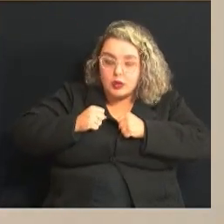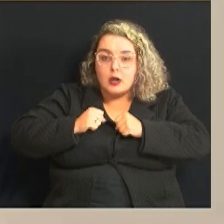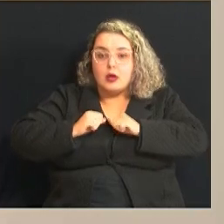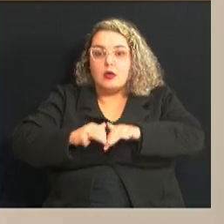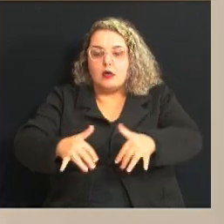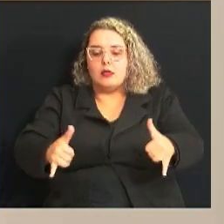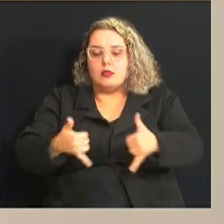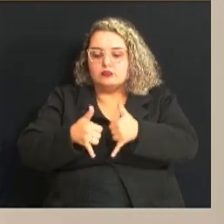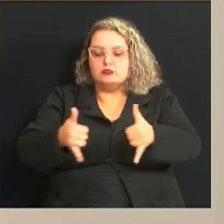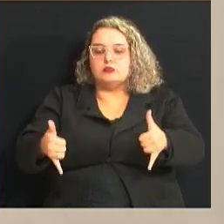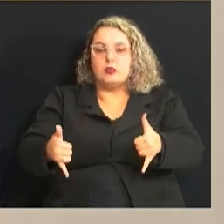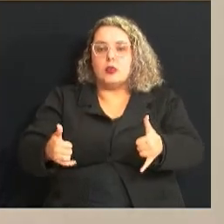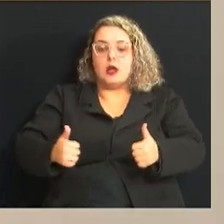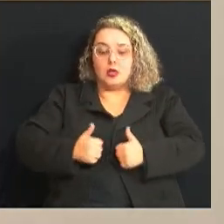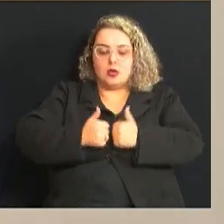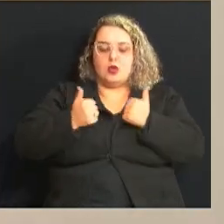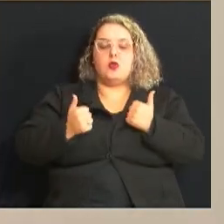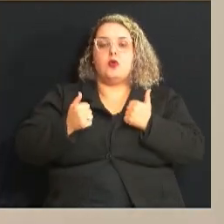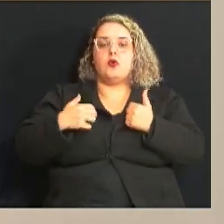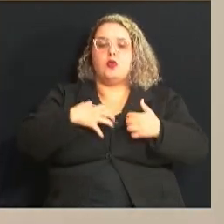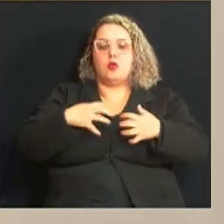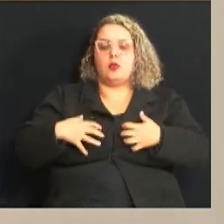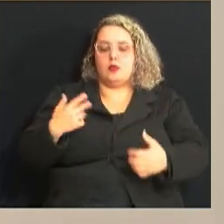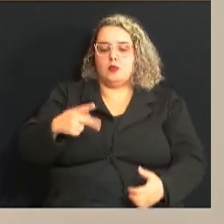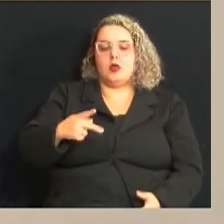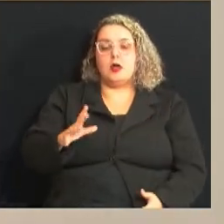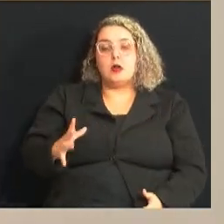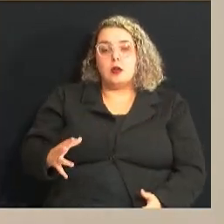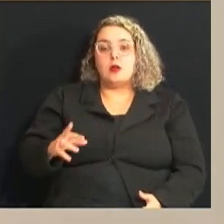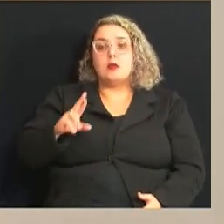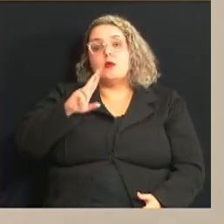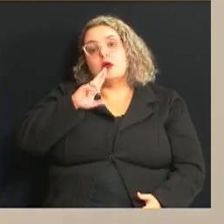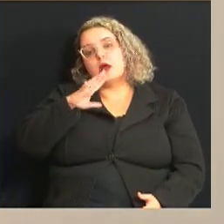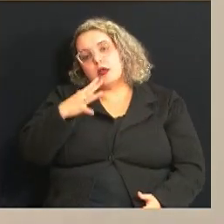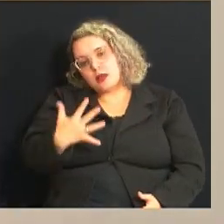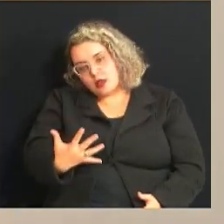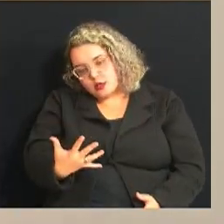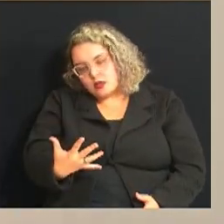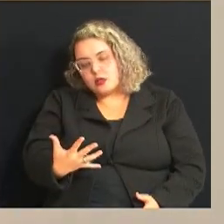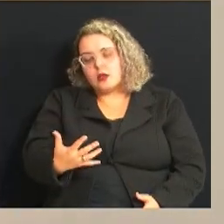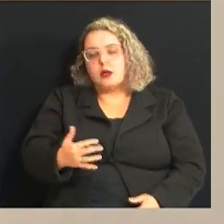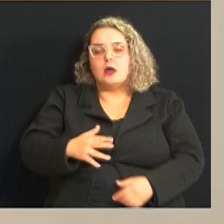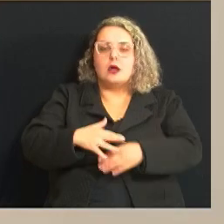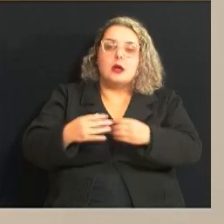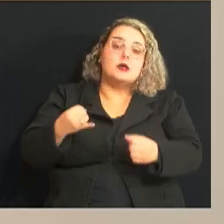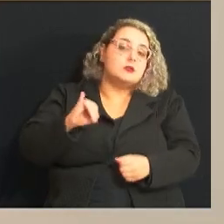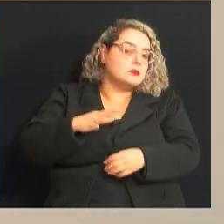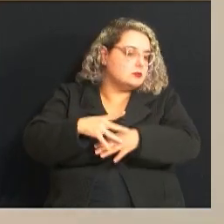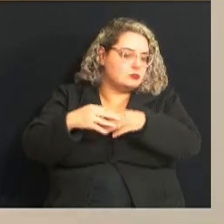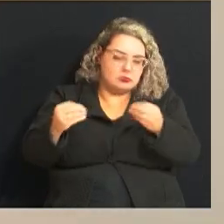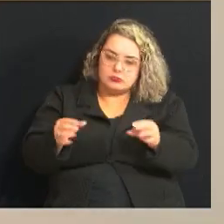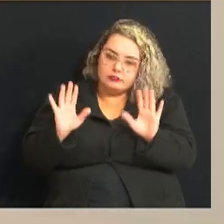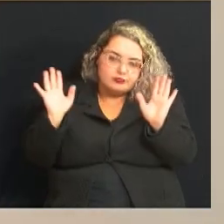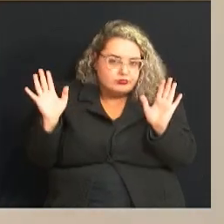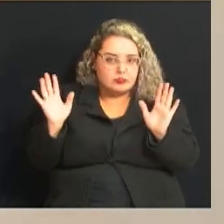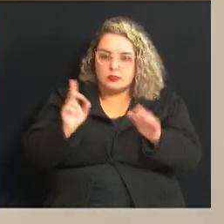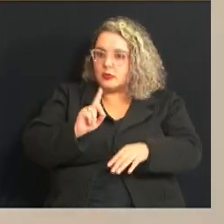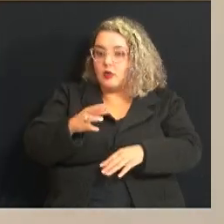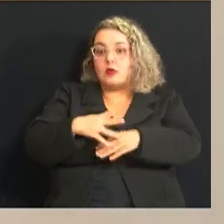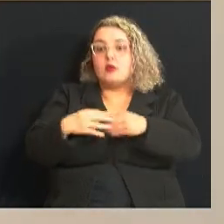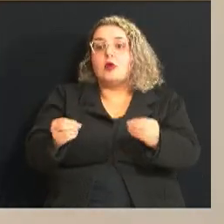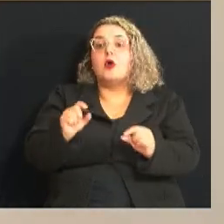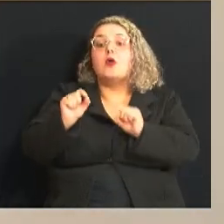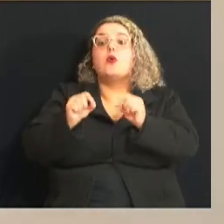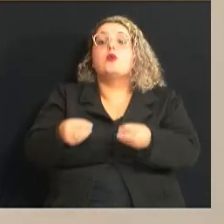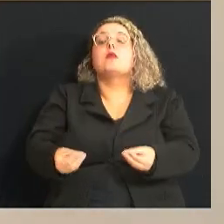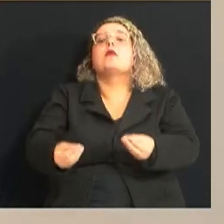aí o organismo dele vai reagir à doença de uma forma melhor, tá? Se tiver que curar, vai curar. Se não tiver que curar, não vai curar. Mas o que ele